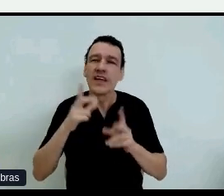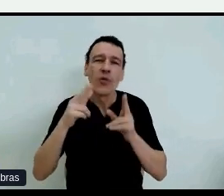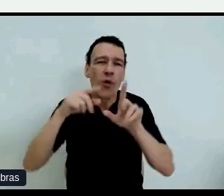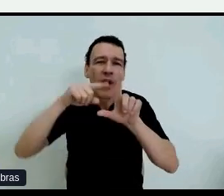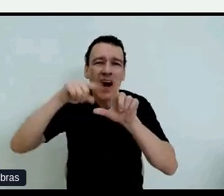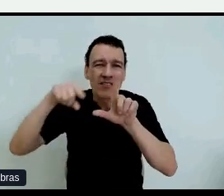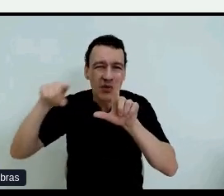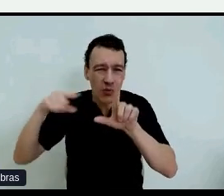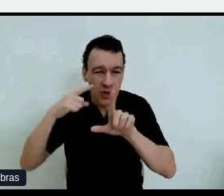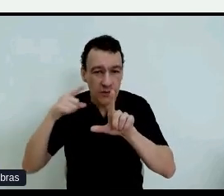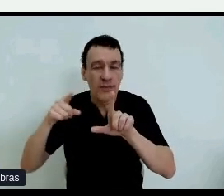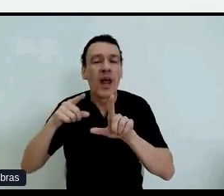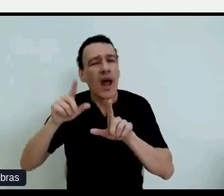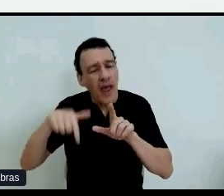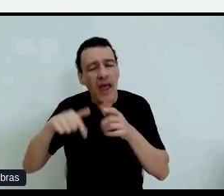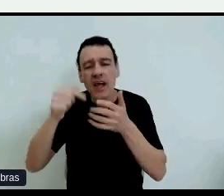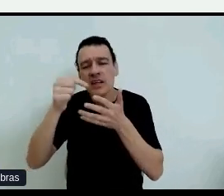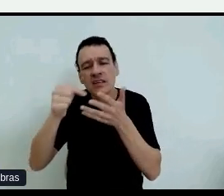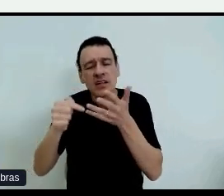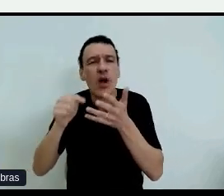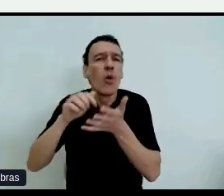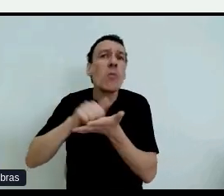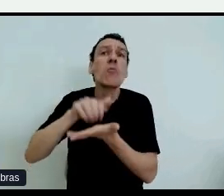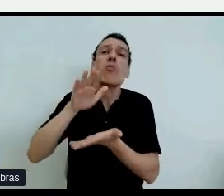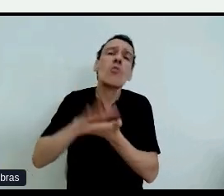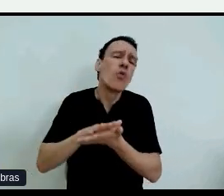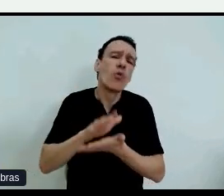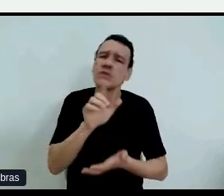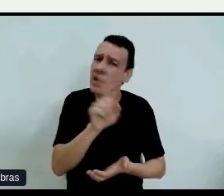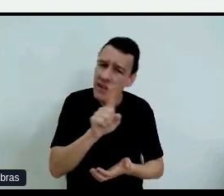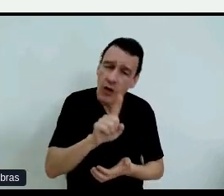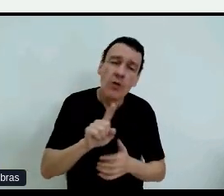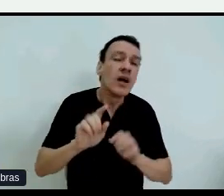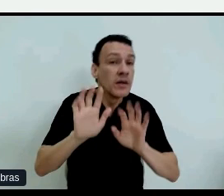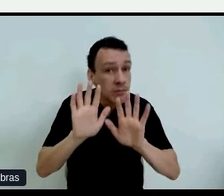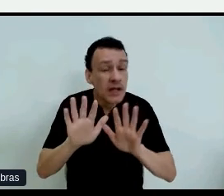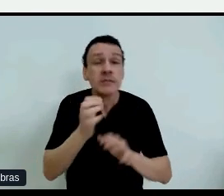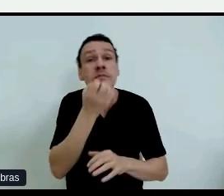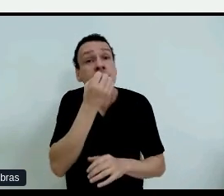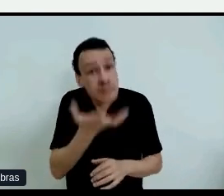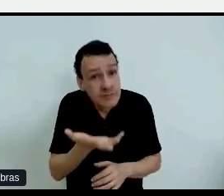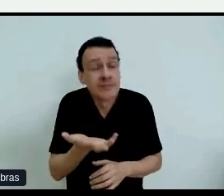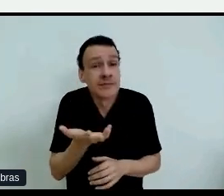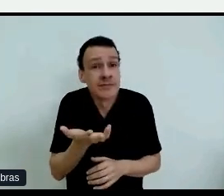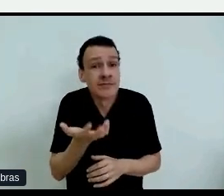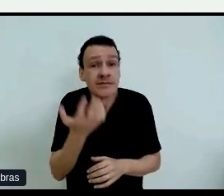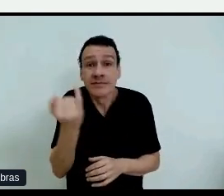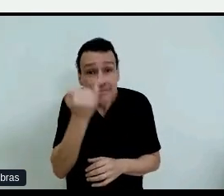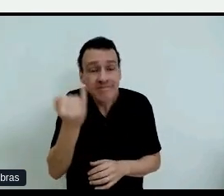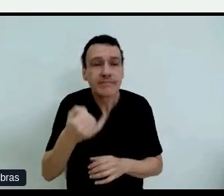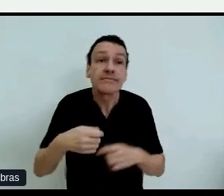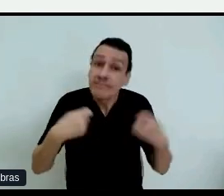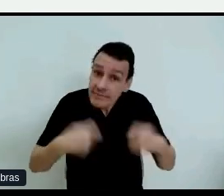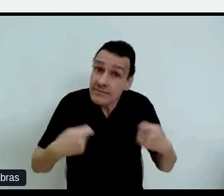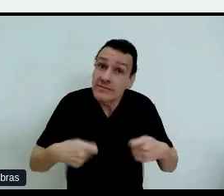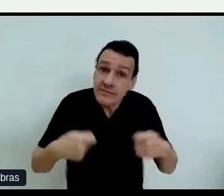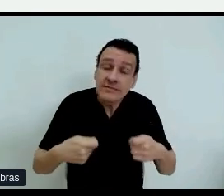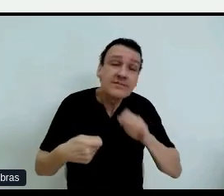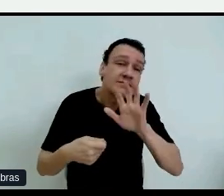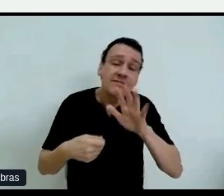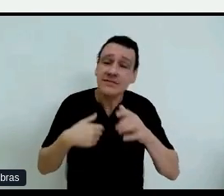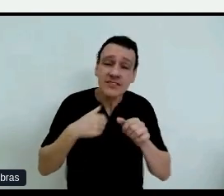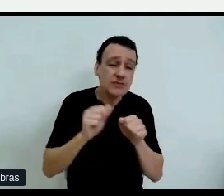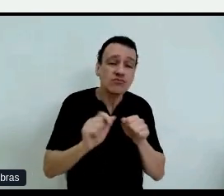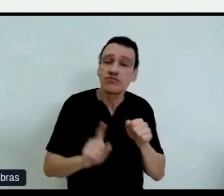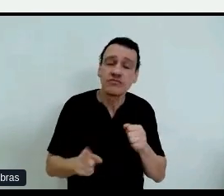são regulatórios, ou seja, eu não vou levar multa se eu não fizer, porém, são itens que eu estou deixando de fazer, que por algum momento